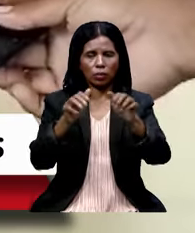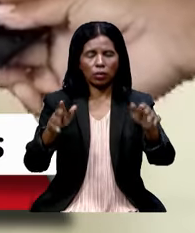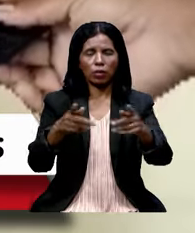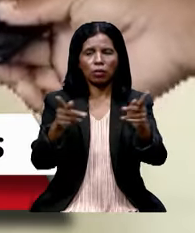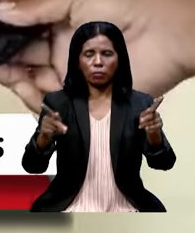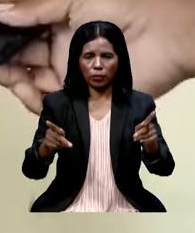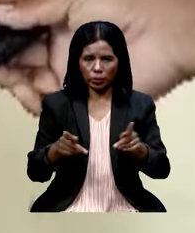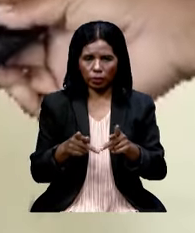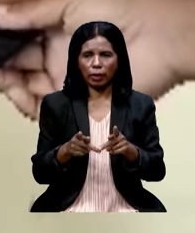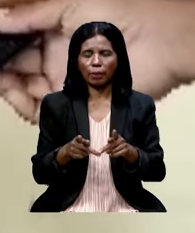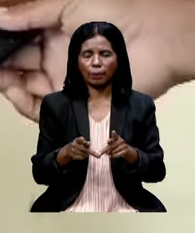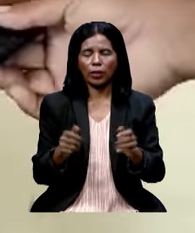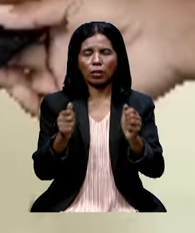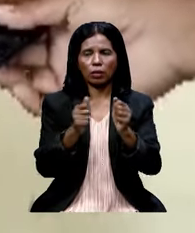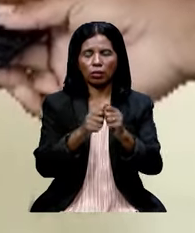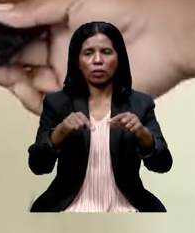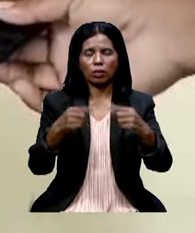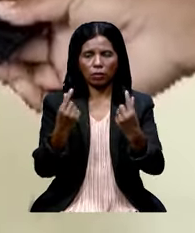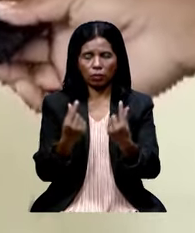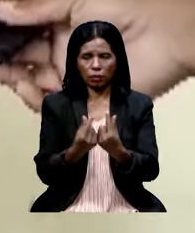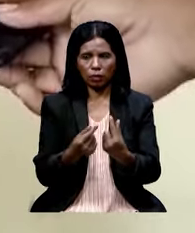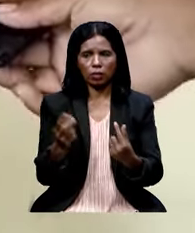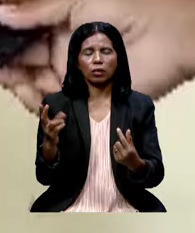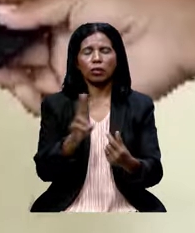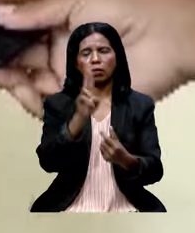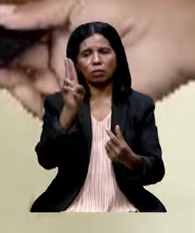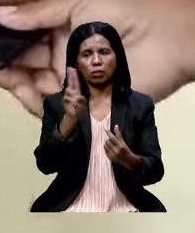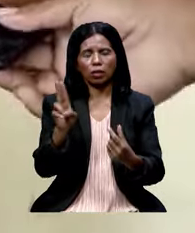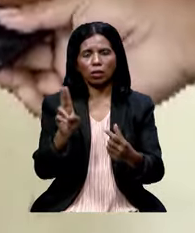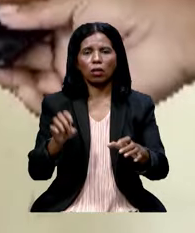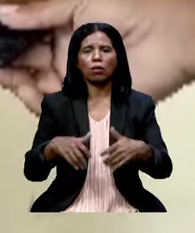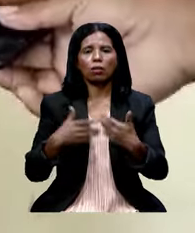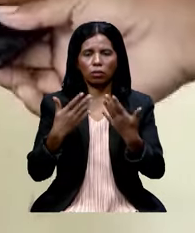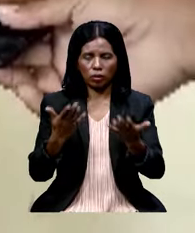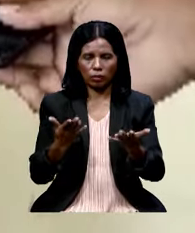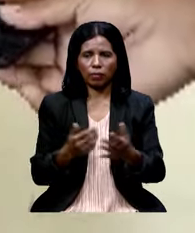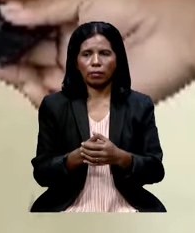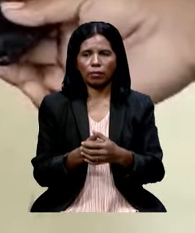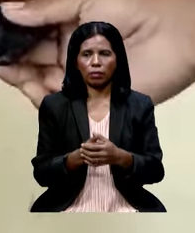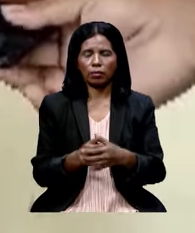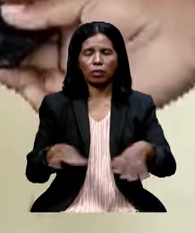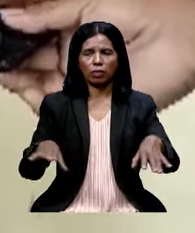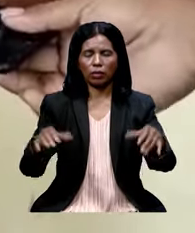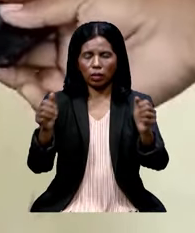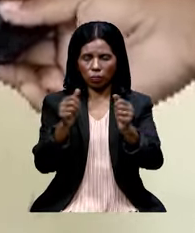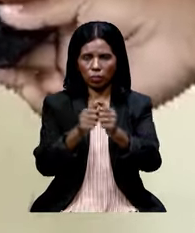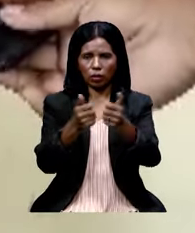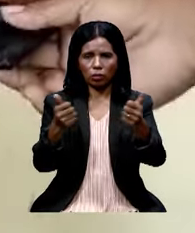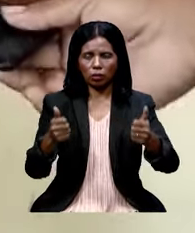nos honinha parte onde se usa mecanismo ou insamaca se coordena a